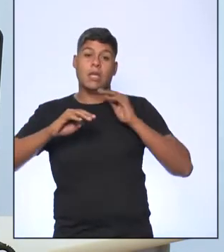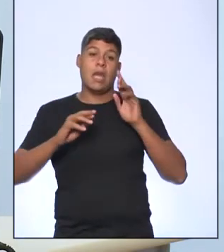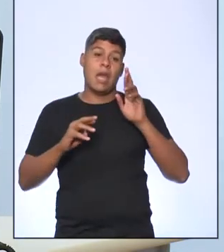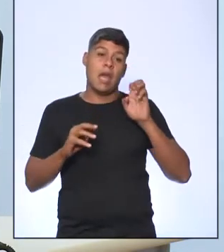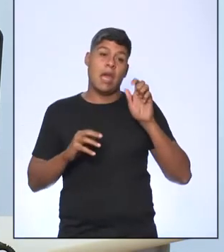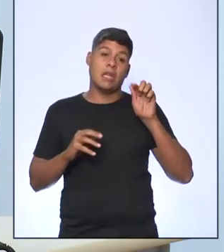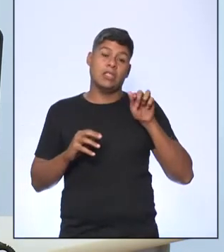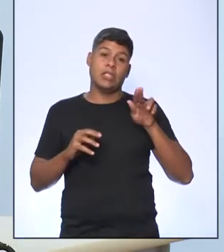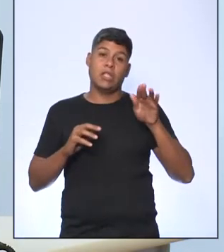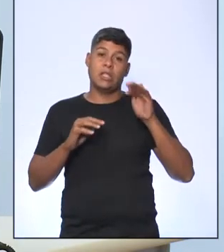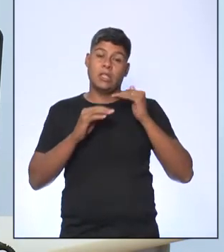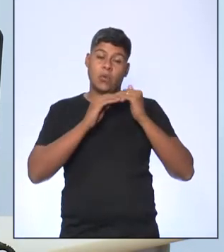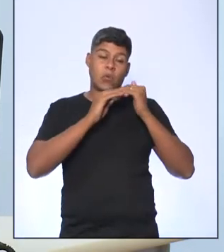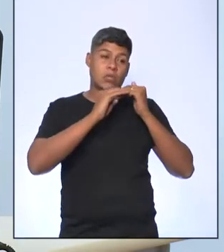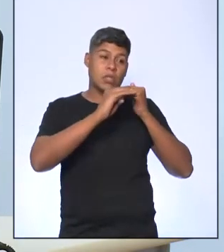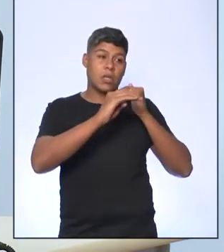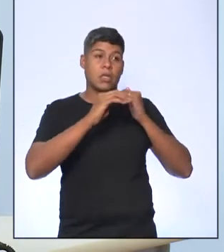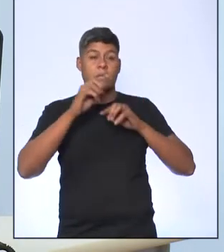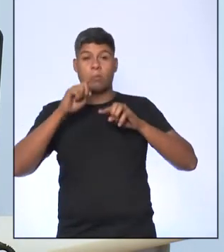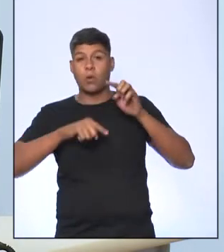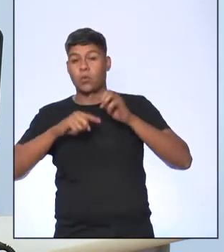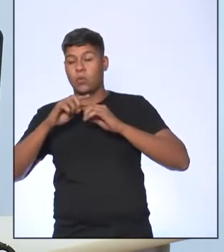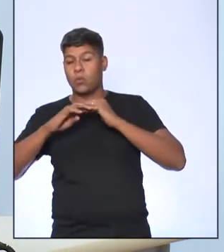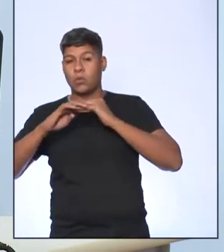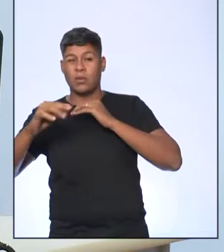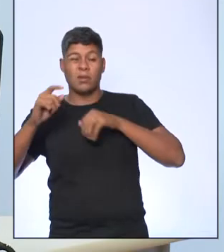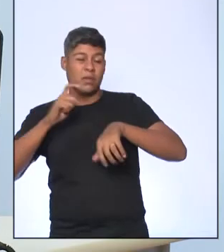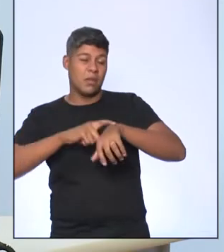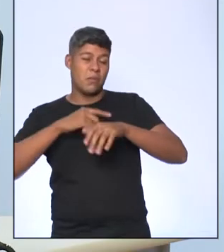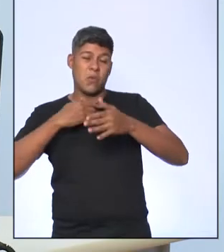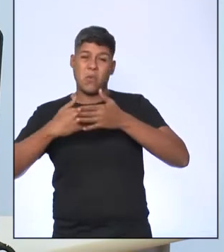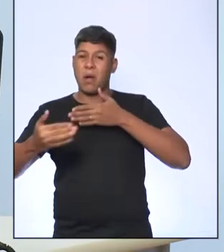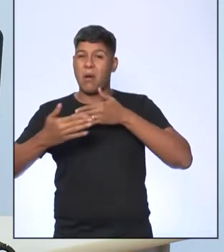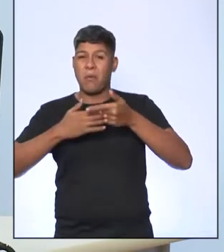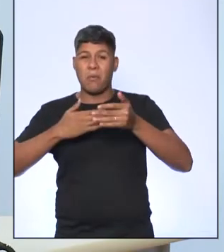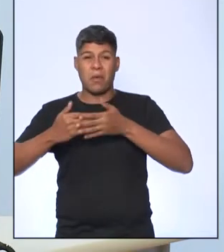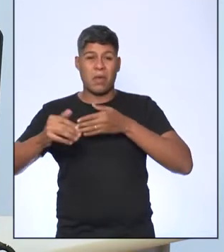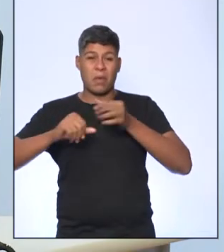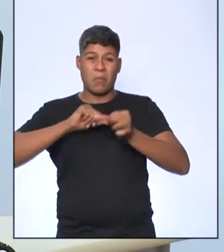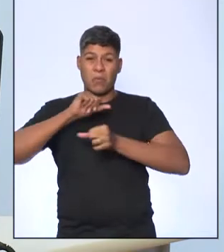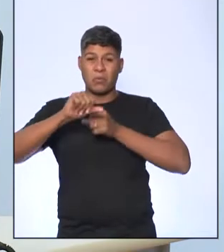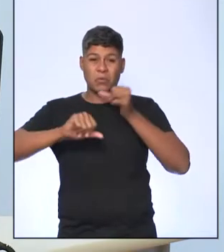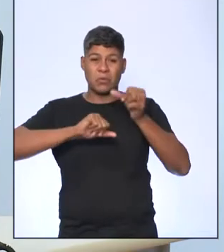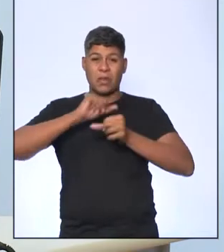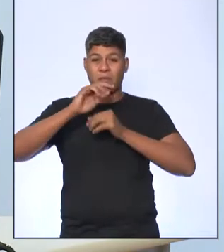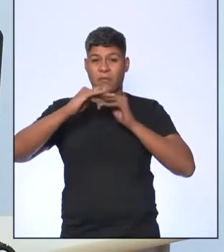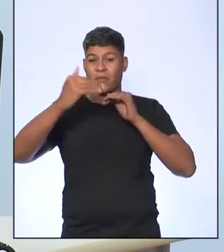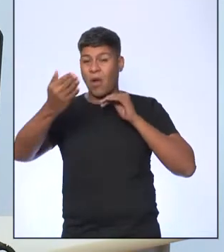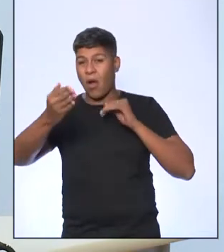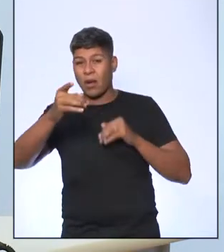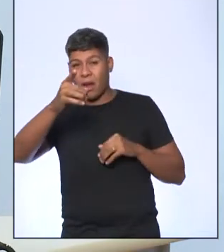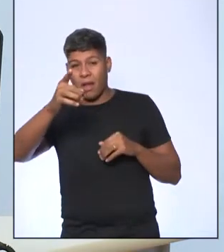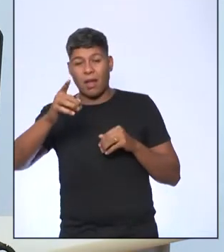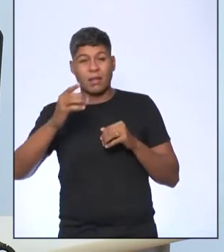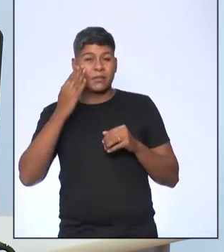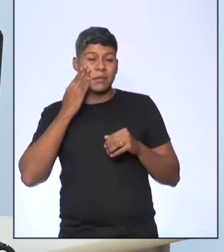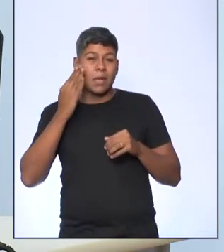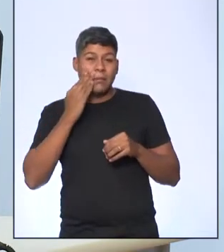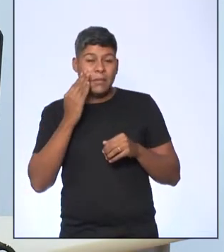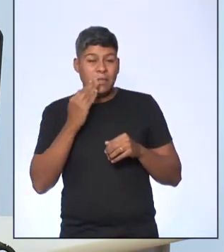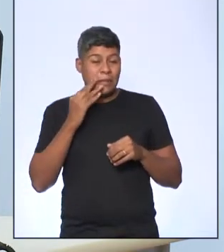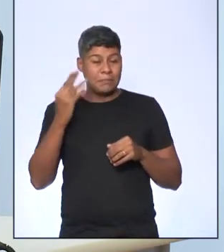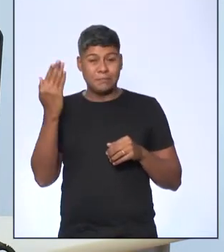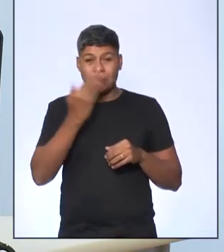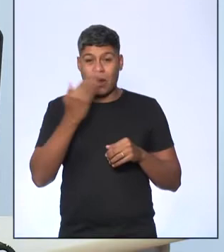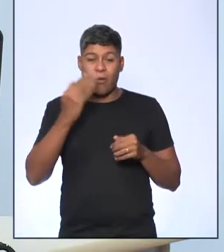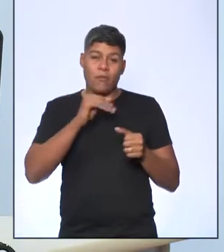constante, produto constante. Então, pode passar o tempo que for, se eu não alterar nenhum fator externo lá, a minha reação, eu não vejo